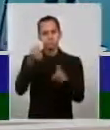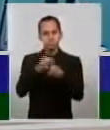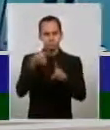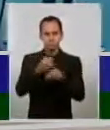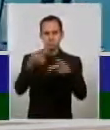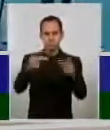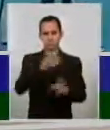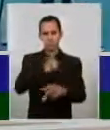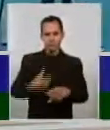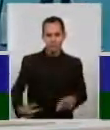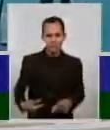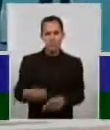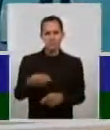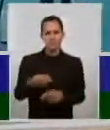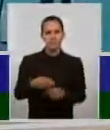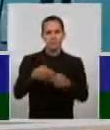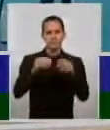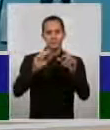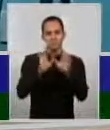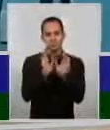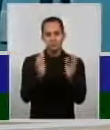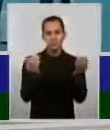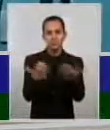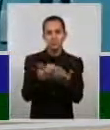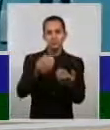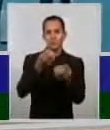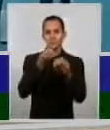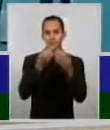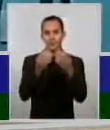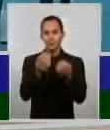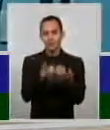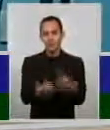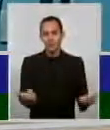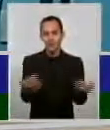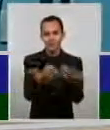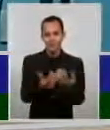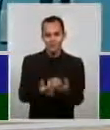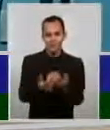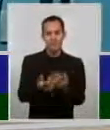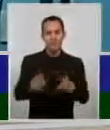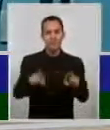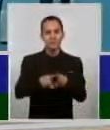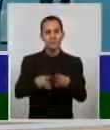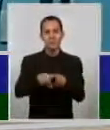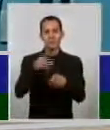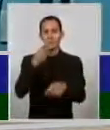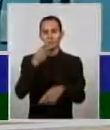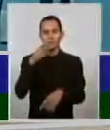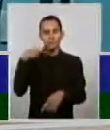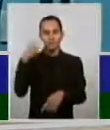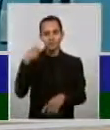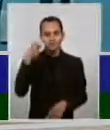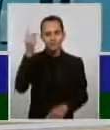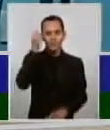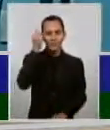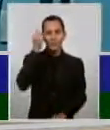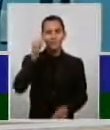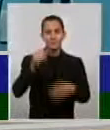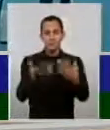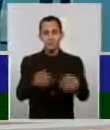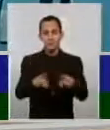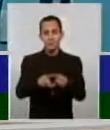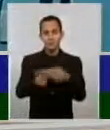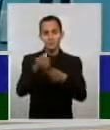seu governo, cercando lá o Bom Jardim, cercando a cabeceira do Bom Jardim, como disse o vereador Davi, e